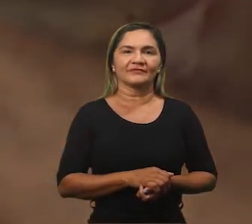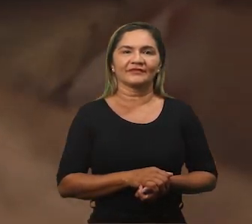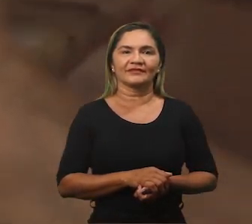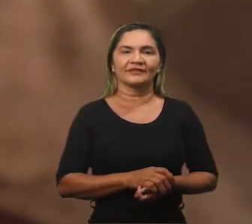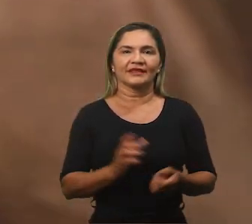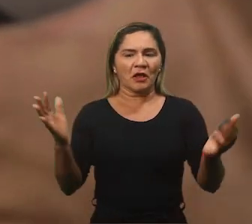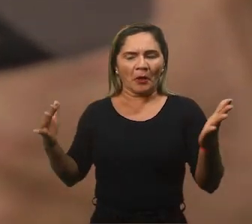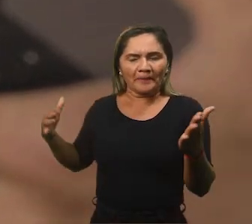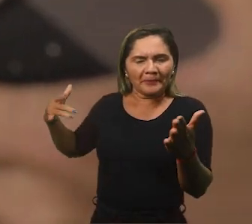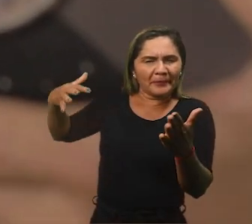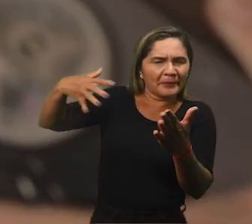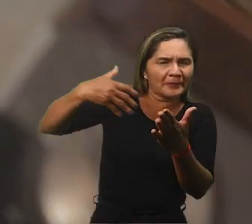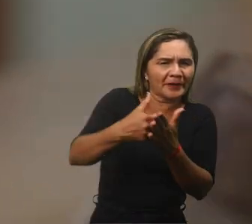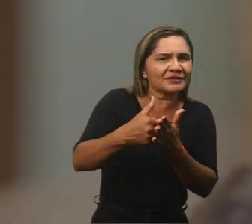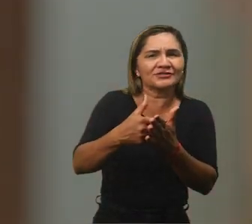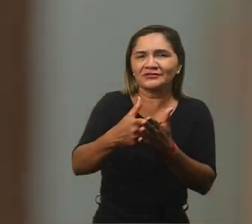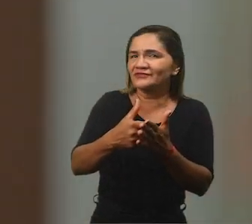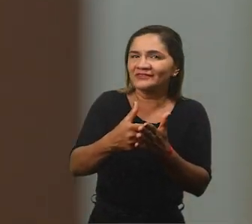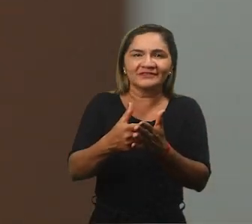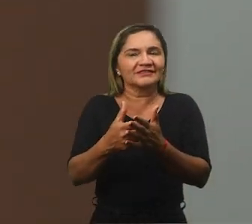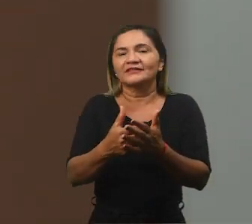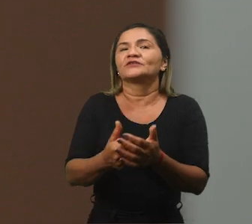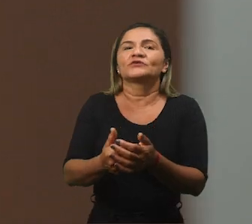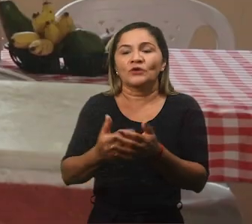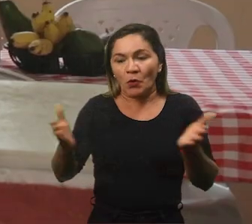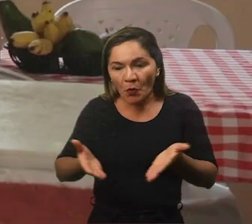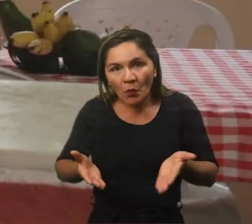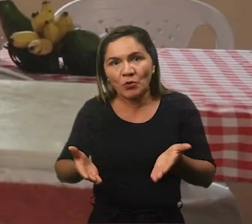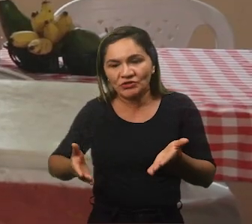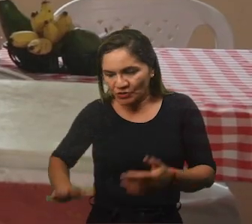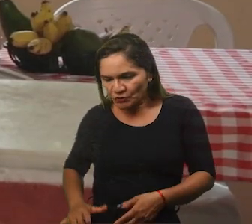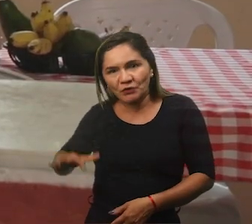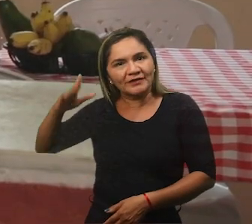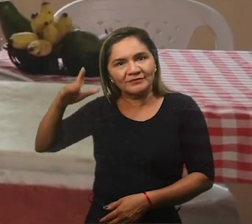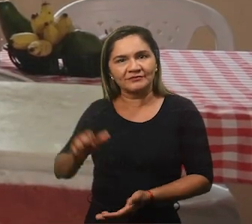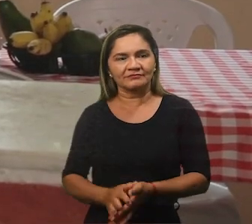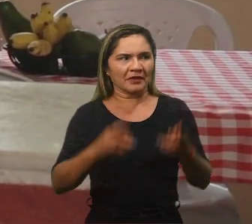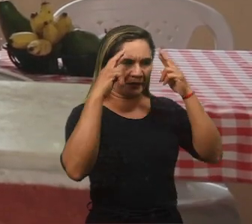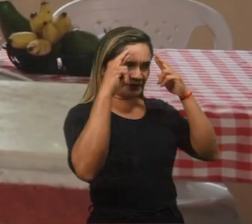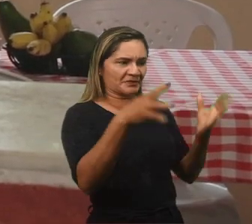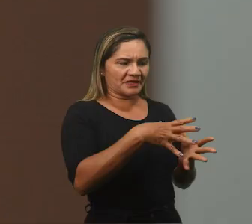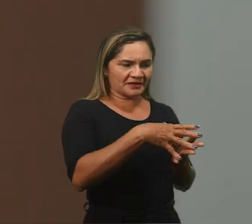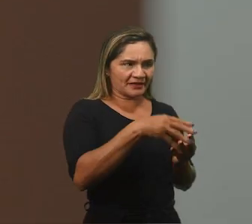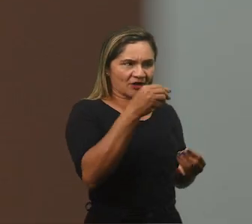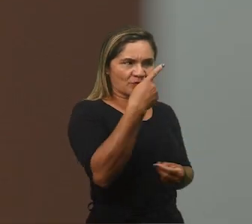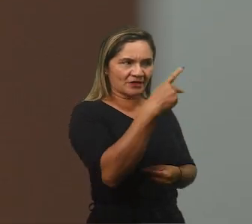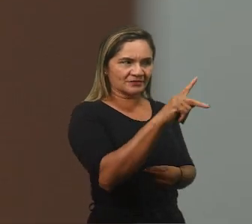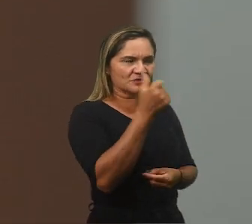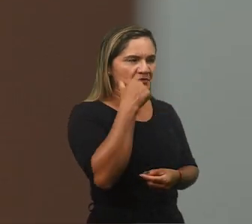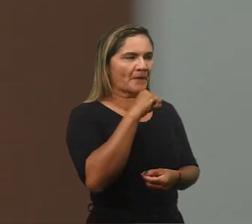Já tem mais de 20 anos que eu larguei as fraldas. Vá lá e tire o mofo. Respeita a alma da finada da tua mãe, Lucas.